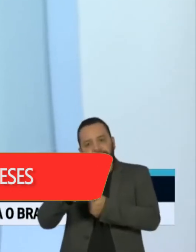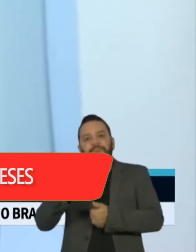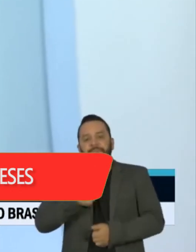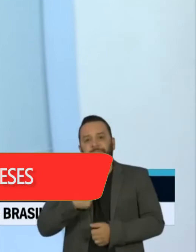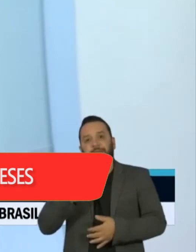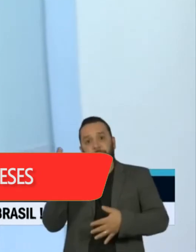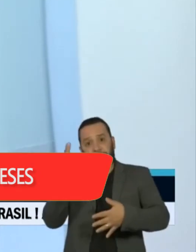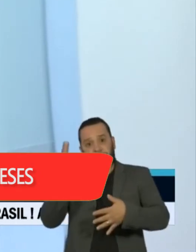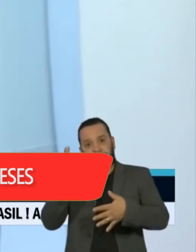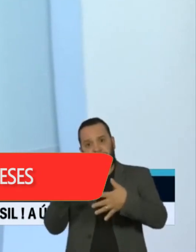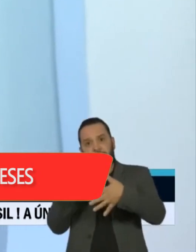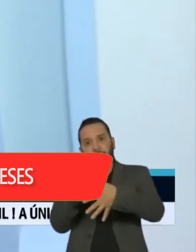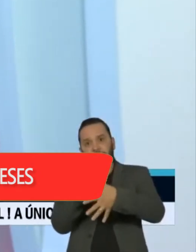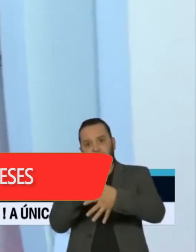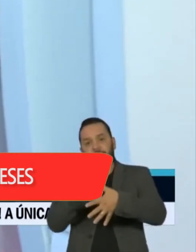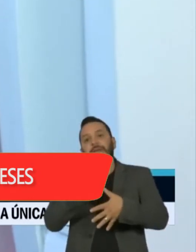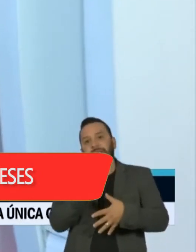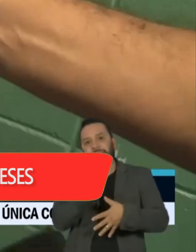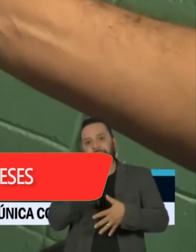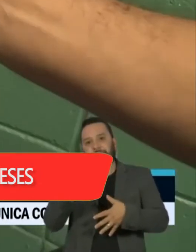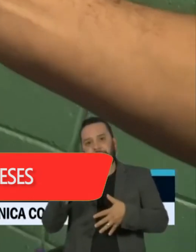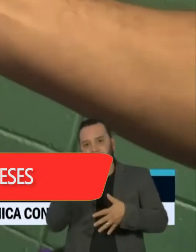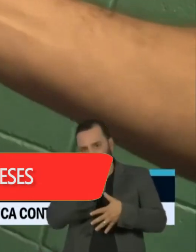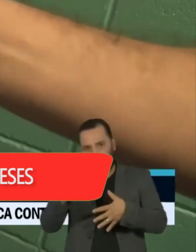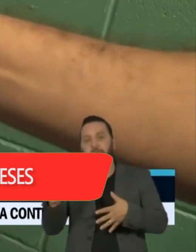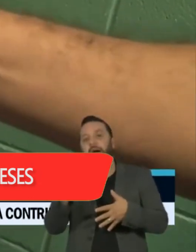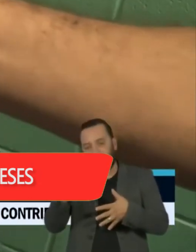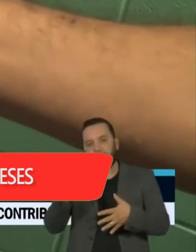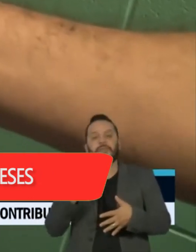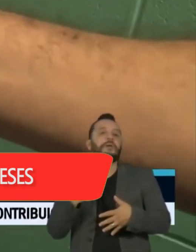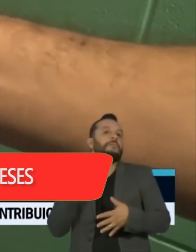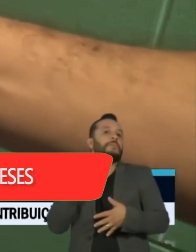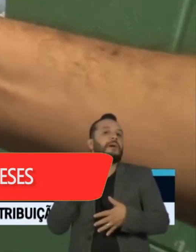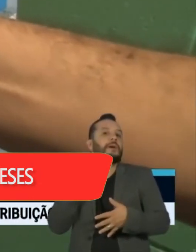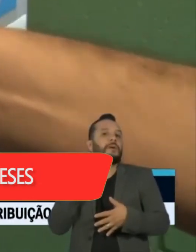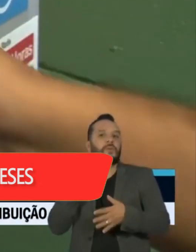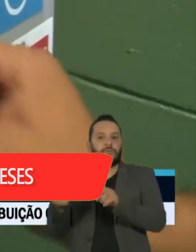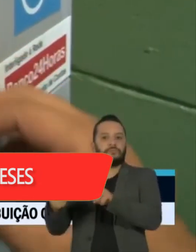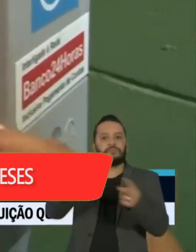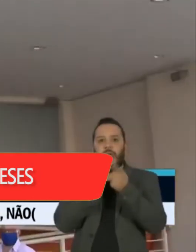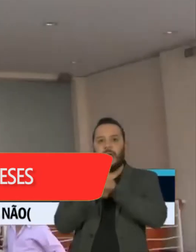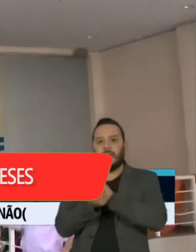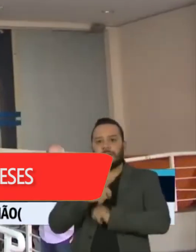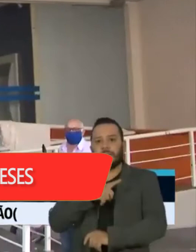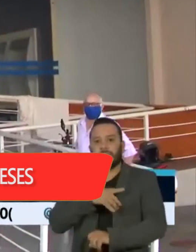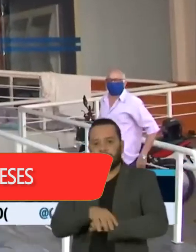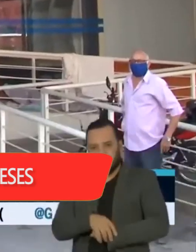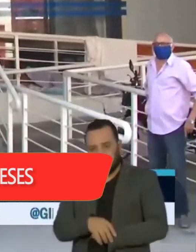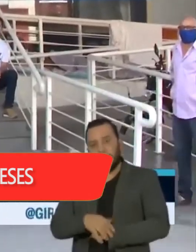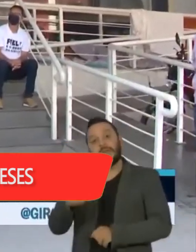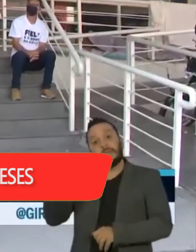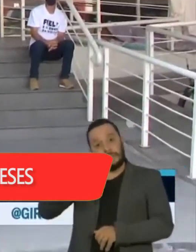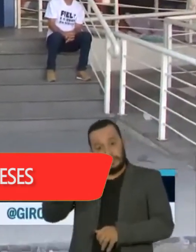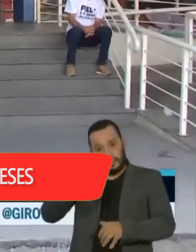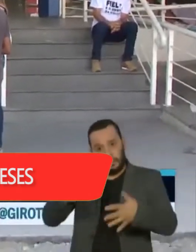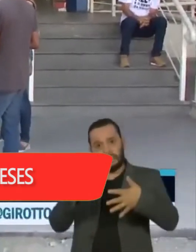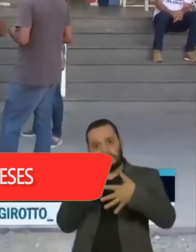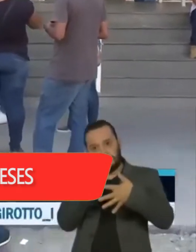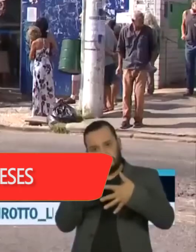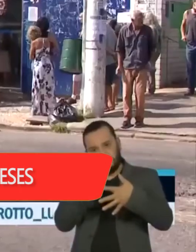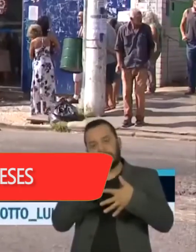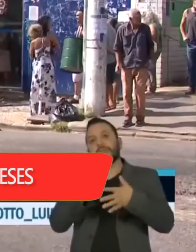o valor do benefício Vai ser menor nestas parcelas adicionais sendo quatro parcelas de 300 reais